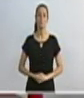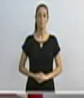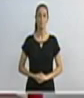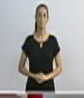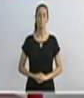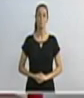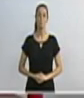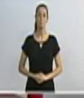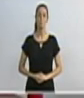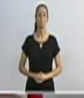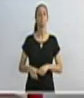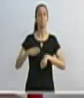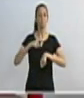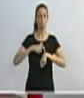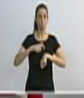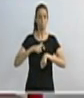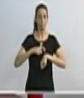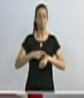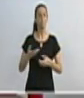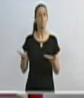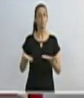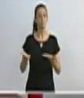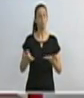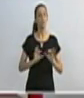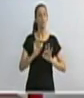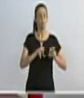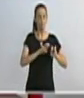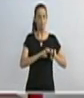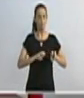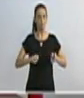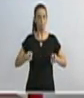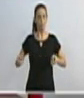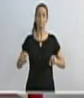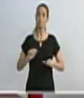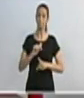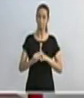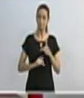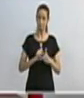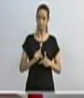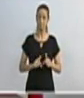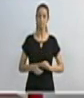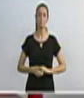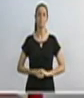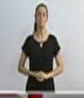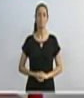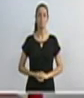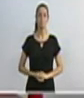câmarablu.sc.gov.br. Nesse momento, passamos à composição da mesa dos trabalhos.